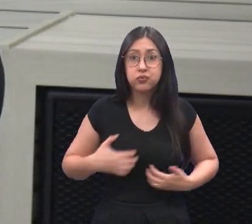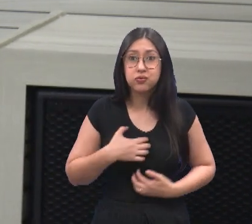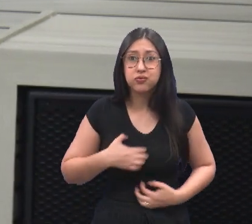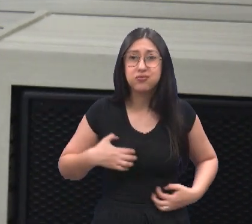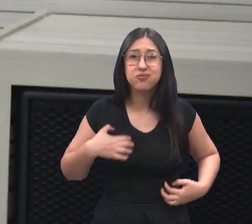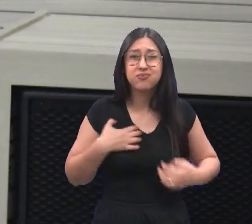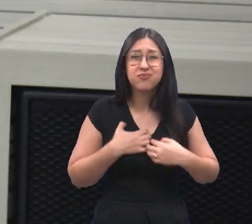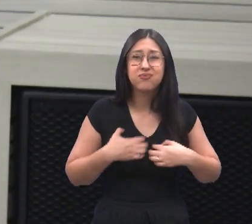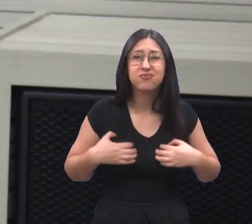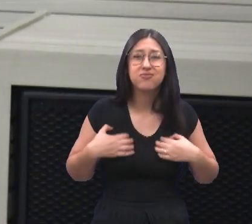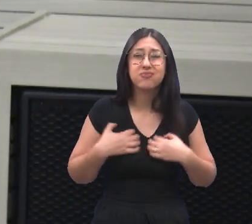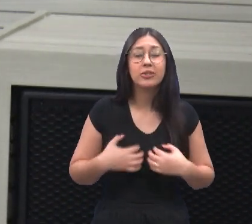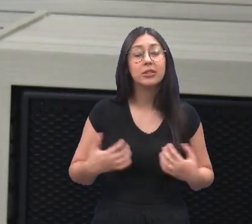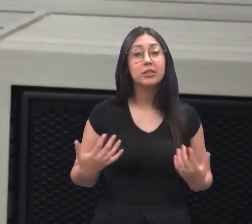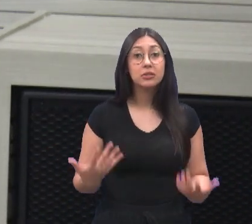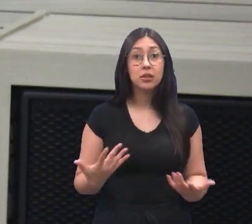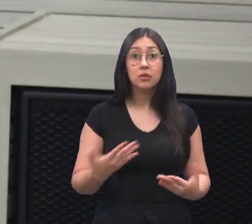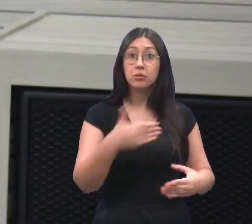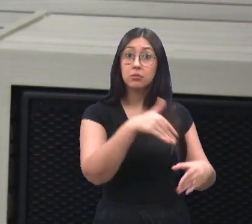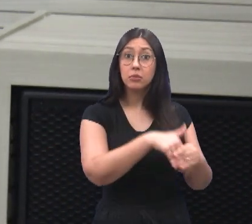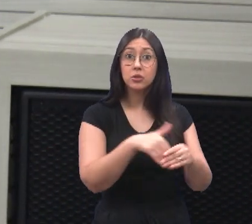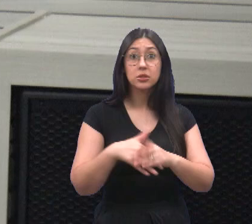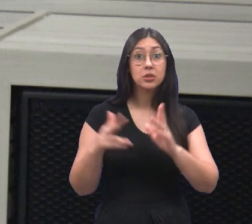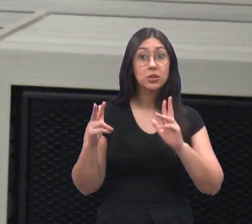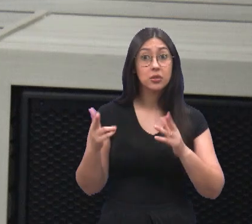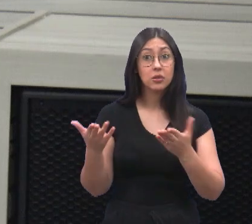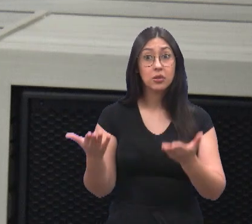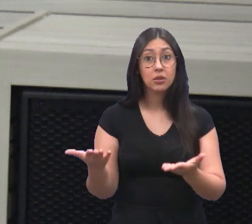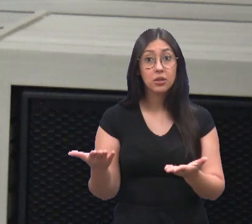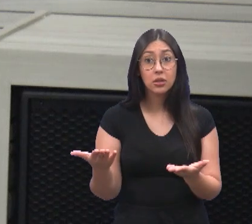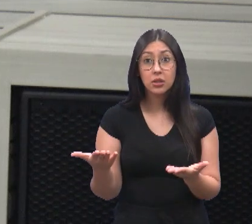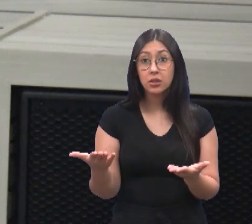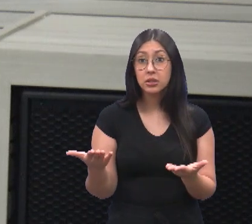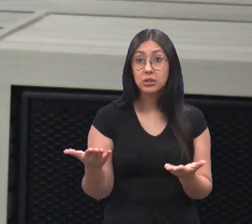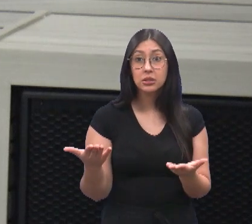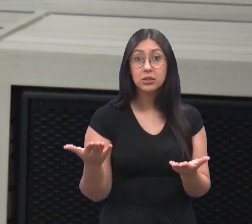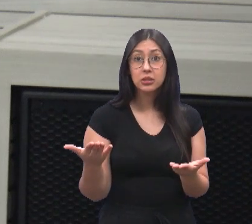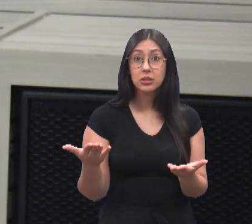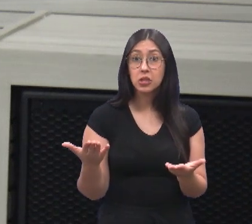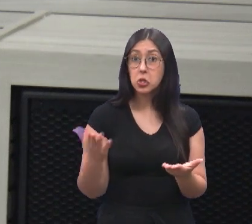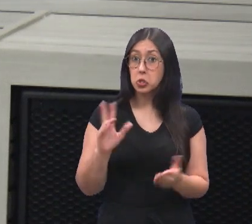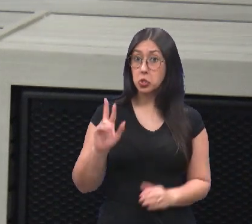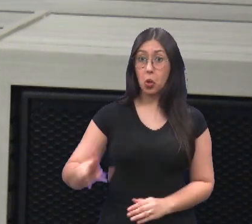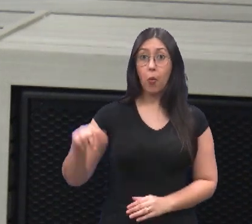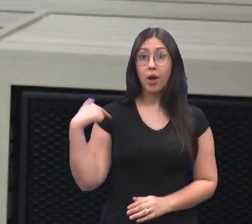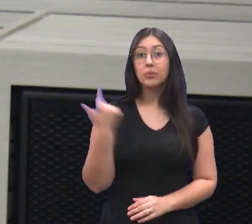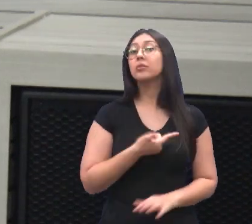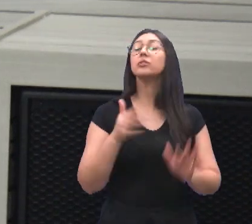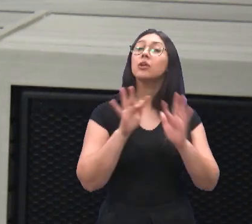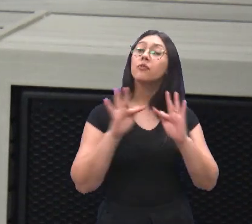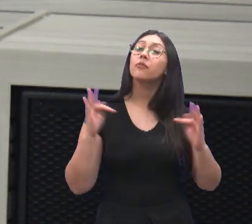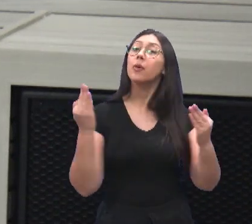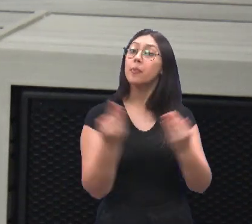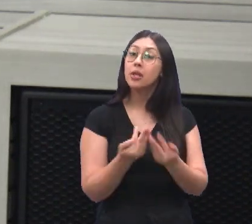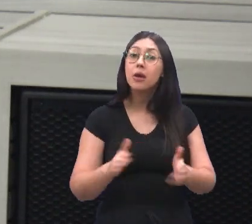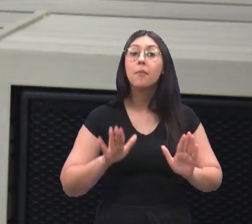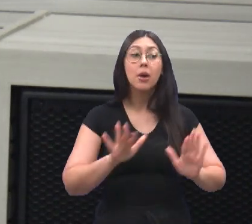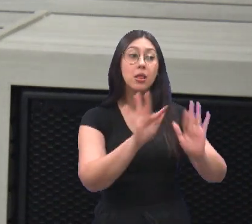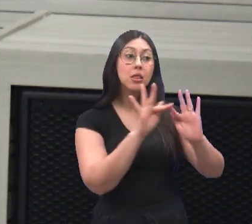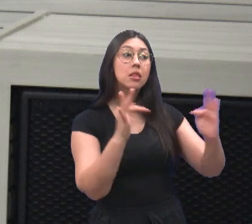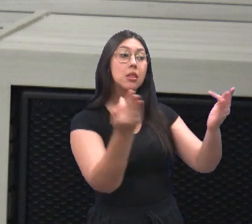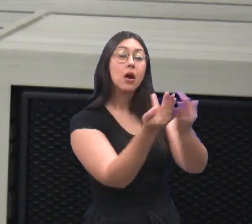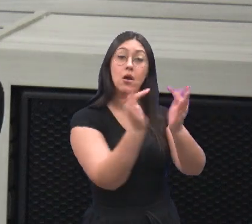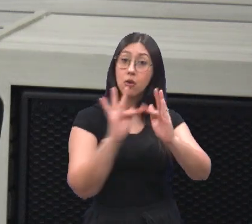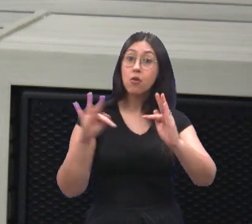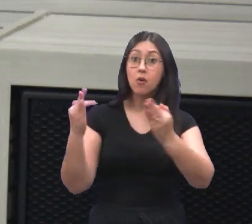E no caso de uma votação dessa, de um quadro que não nos atingiu na nossa família, mas atingiu e continua atingindo, e eu acho que em uma